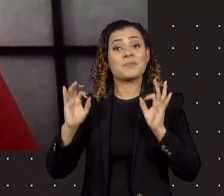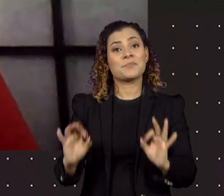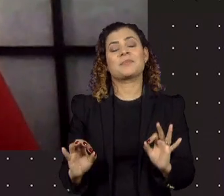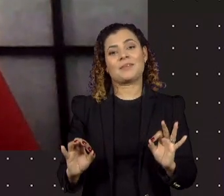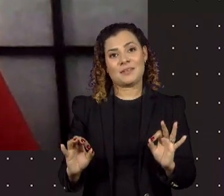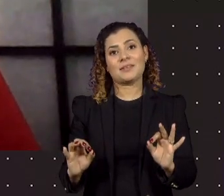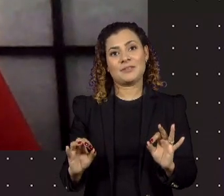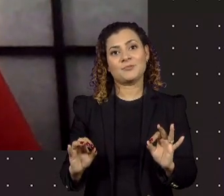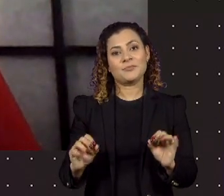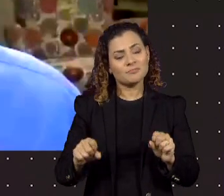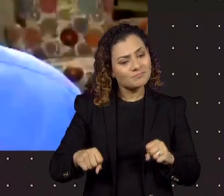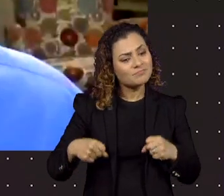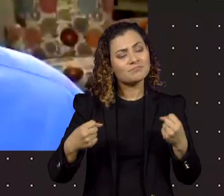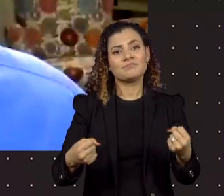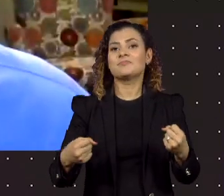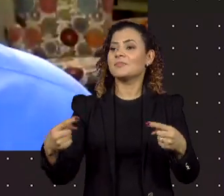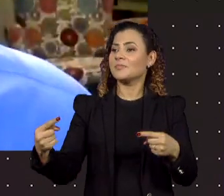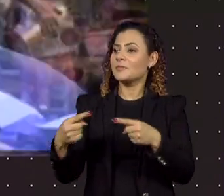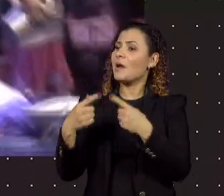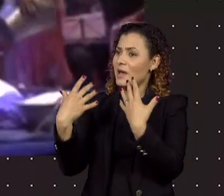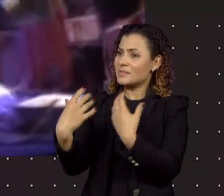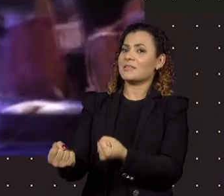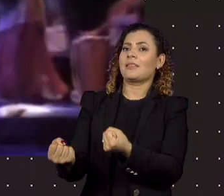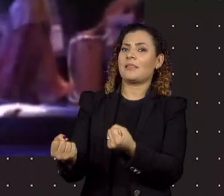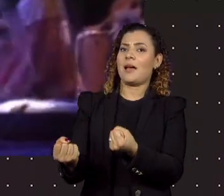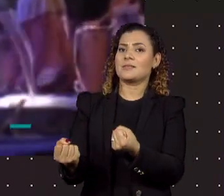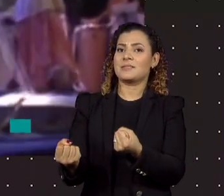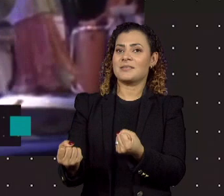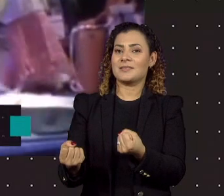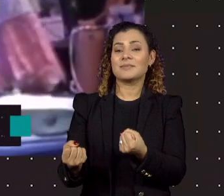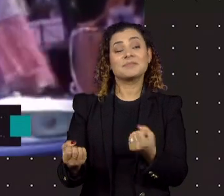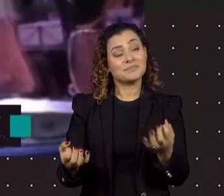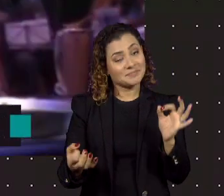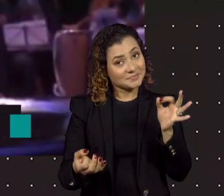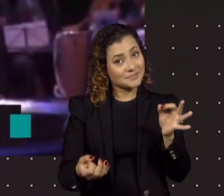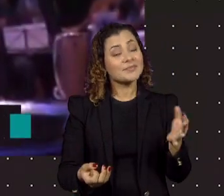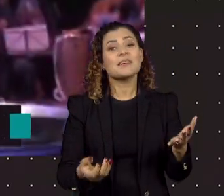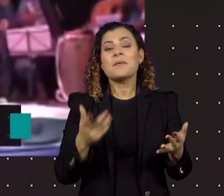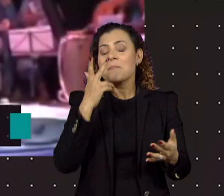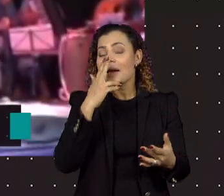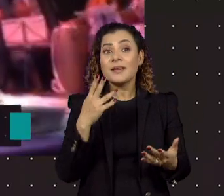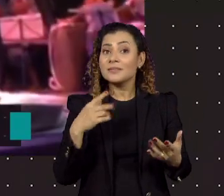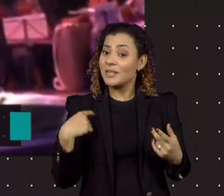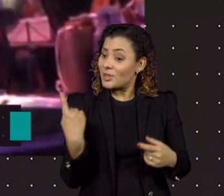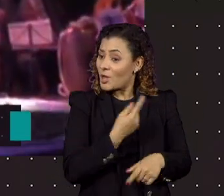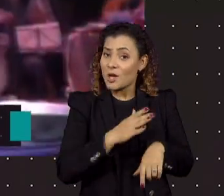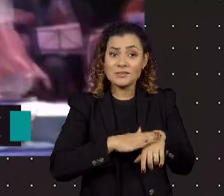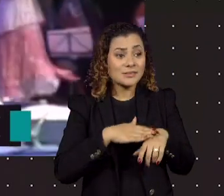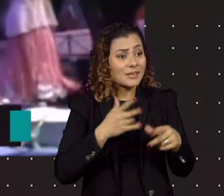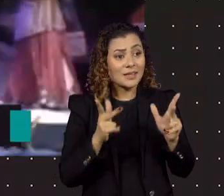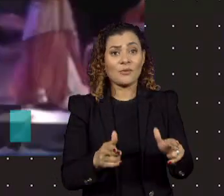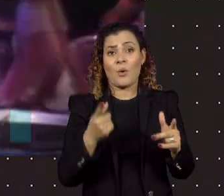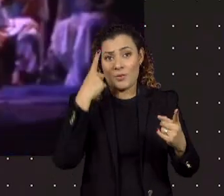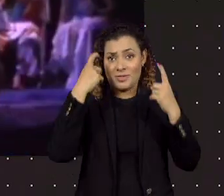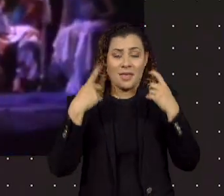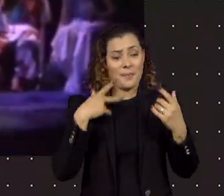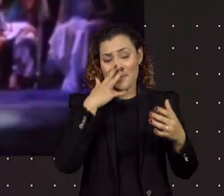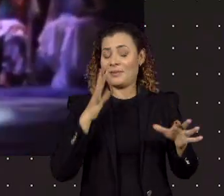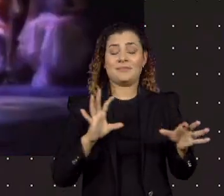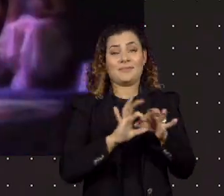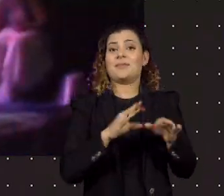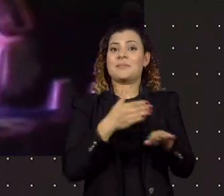na luta. Apropriassem da coisa, né? Exatamente, como se fosse nossa mesmo, sabe? Então,